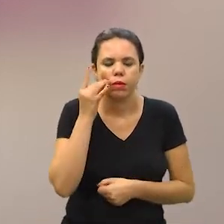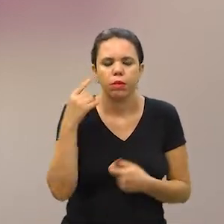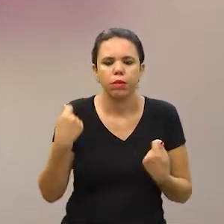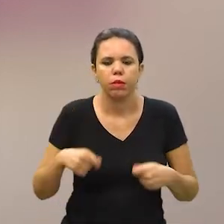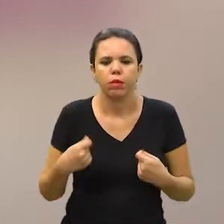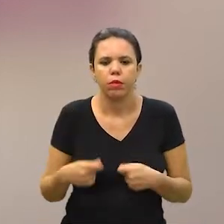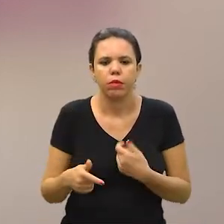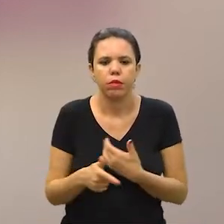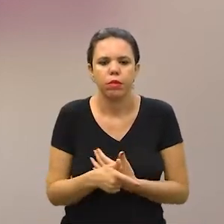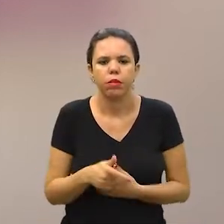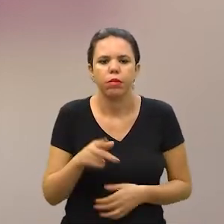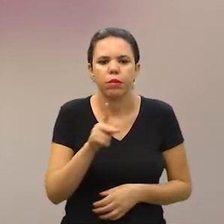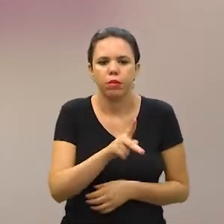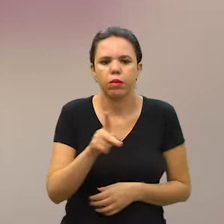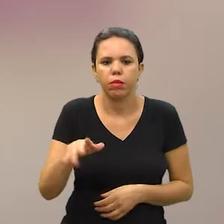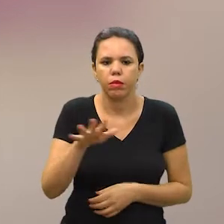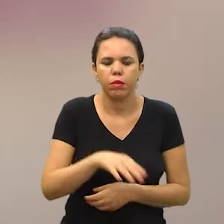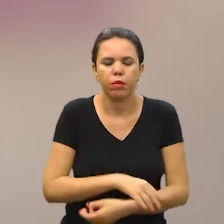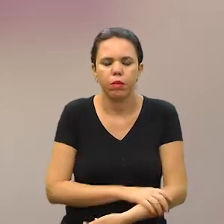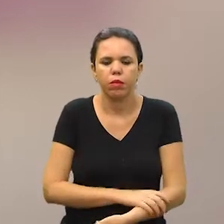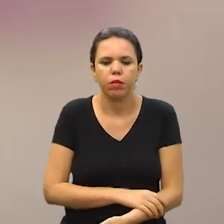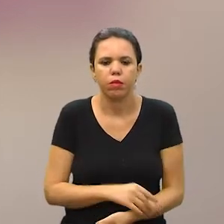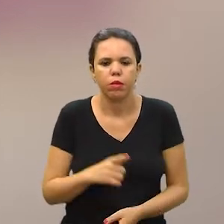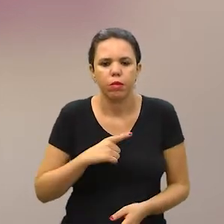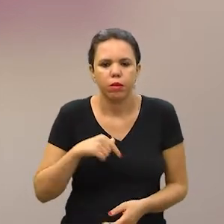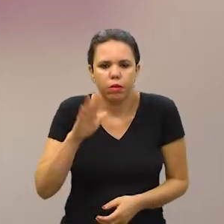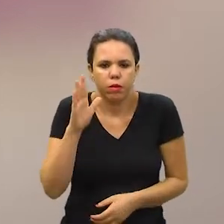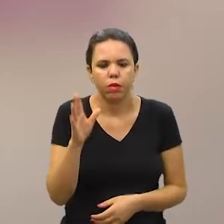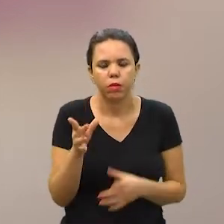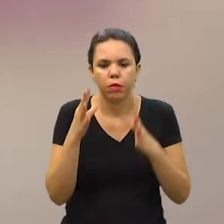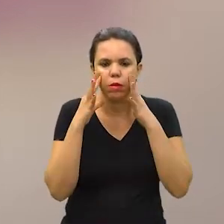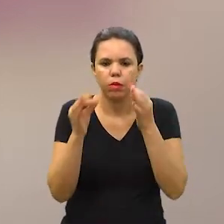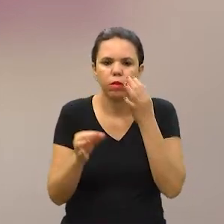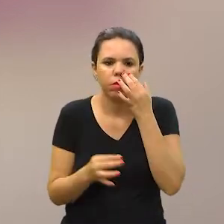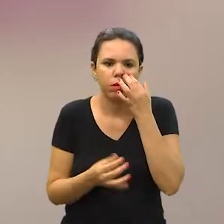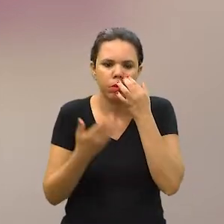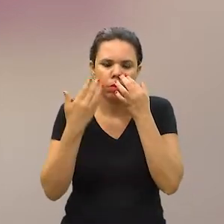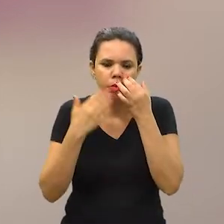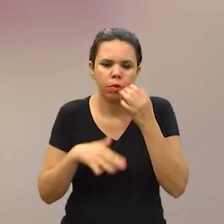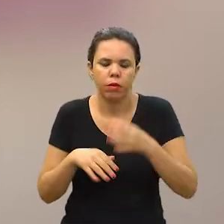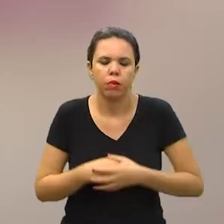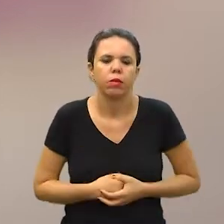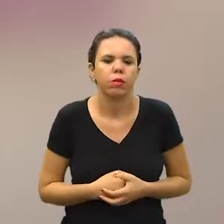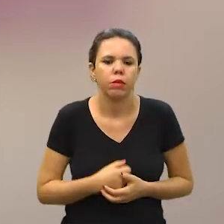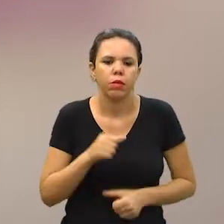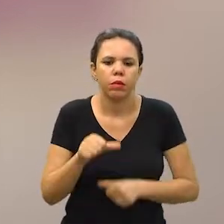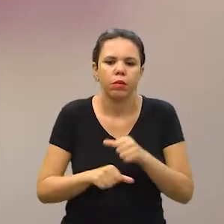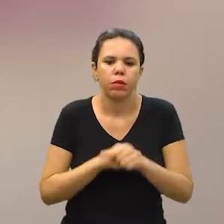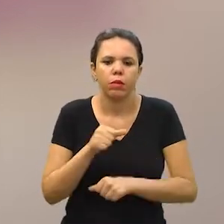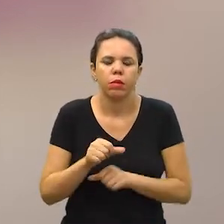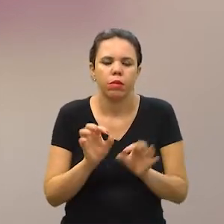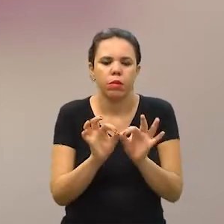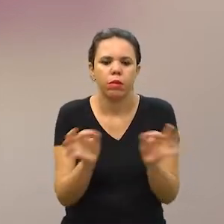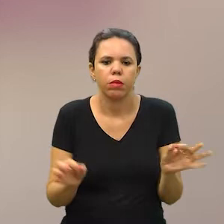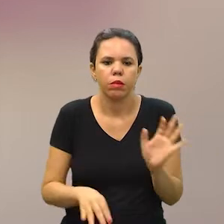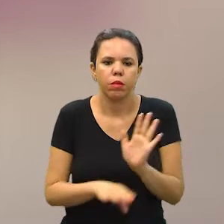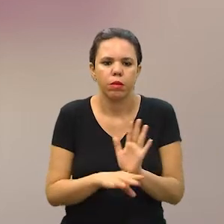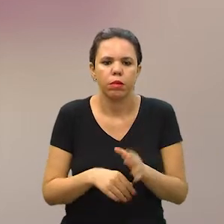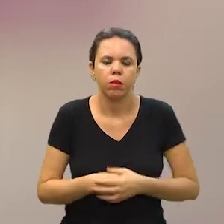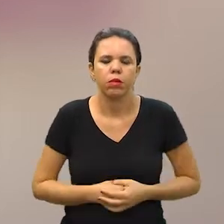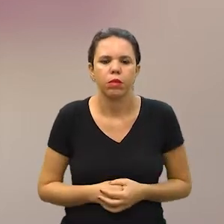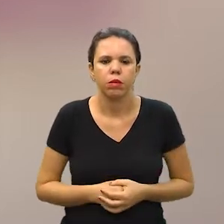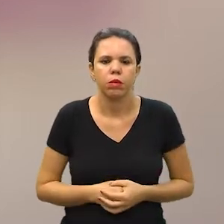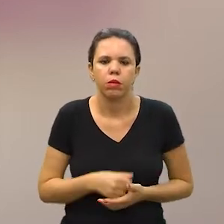presencial, a gente precisa do papel desses professores, né? Para ter um pouco mais de atenção para essas crianças, e algumas mudanças muito simples